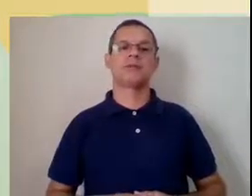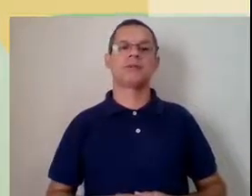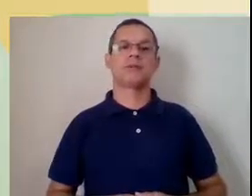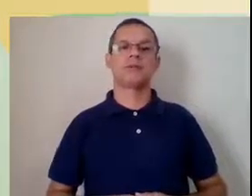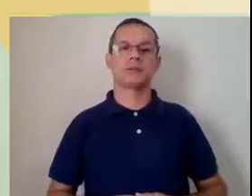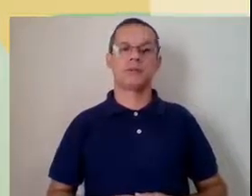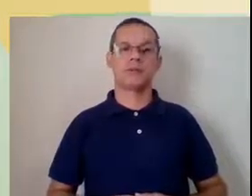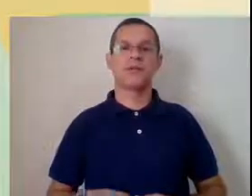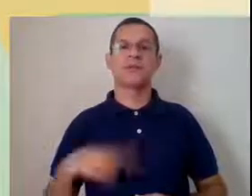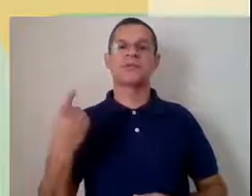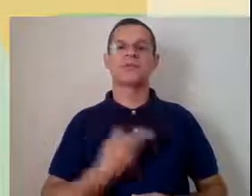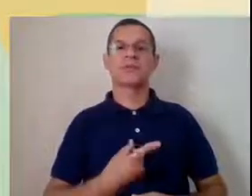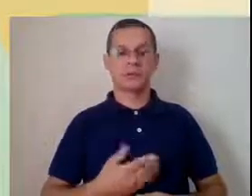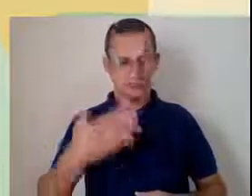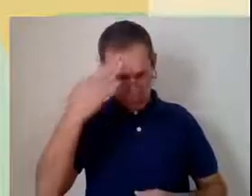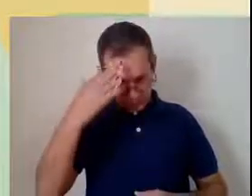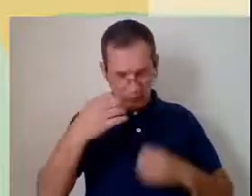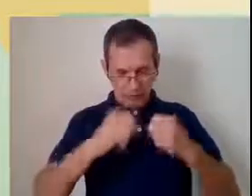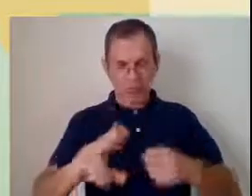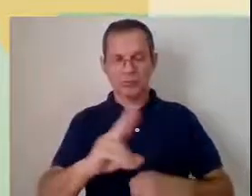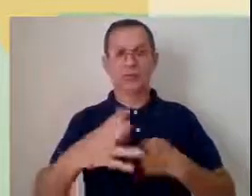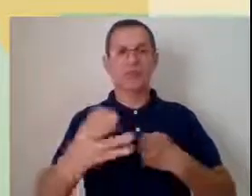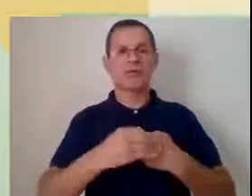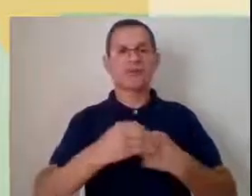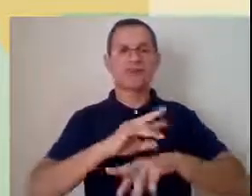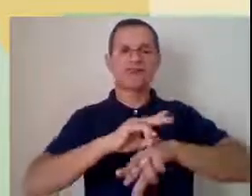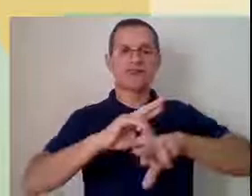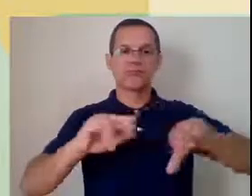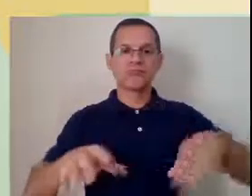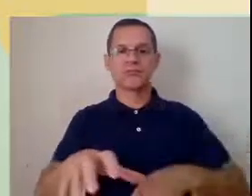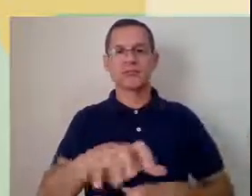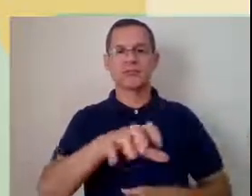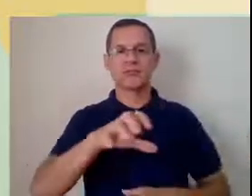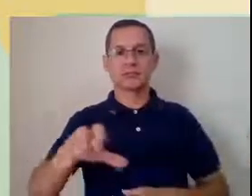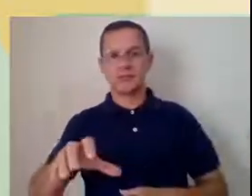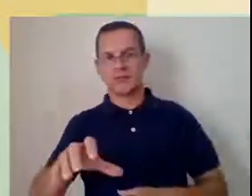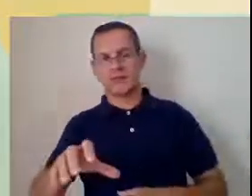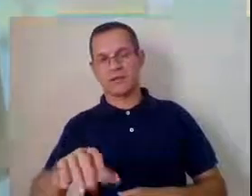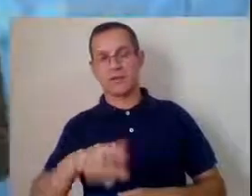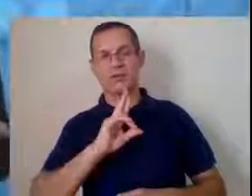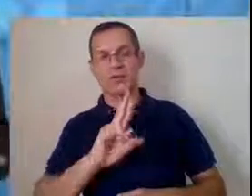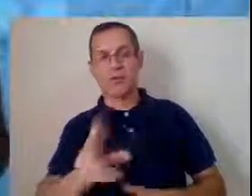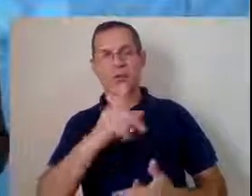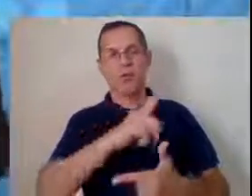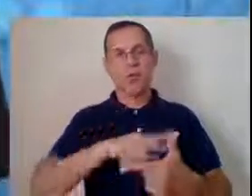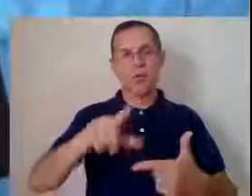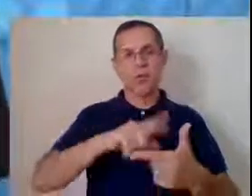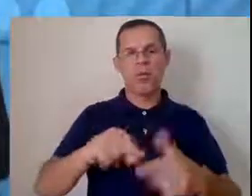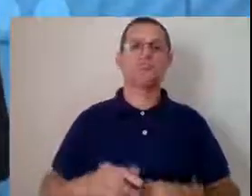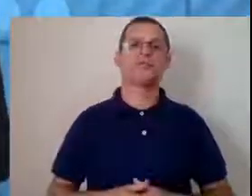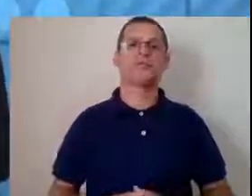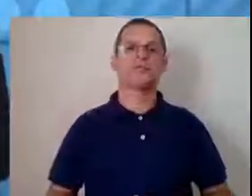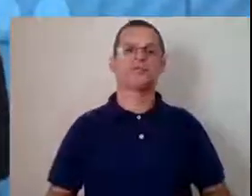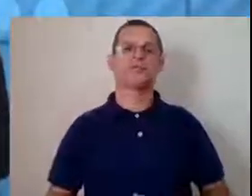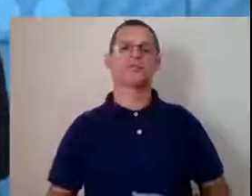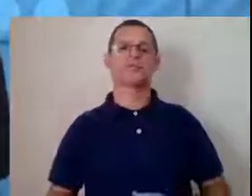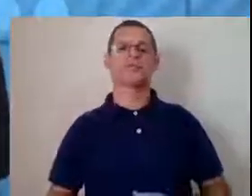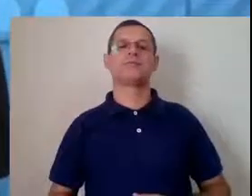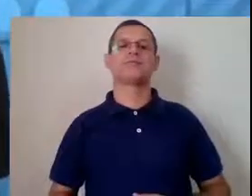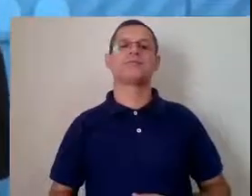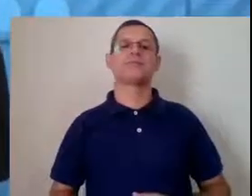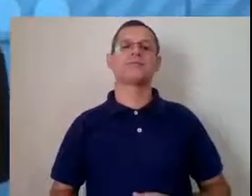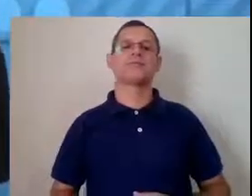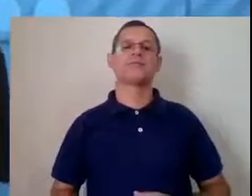que podemos aplicar esses conhecimentos em diversas áreas. Aí resolvemos esse primeiro